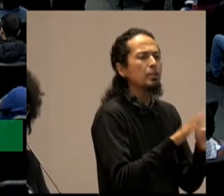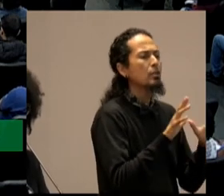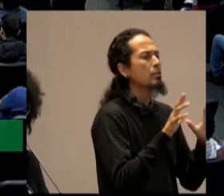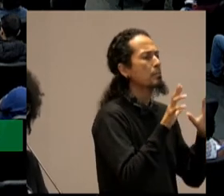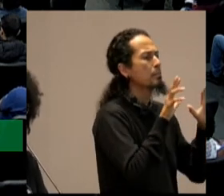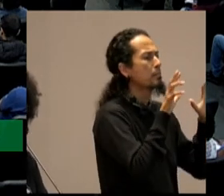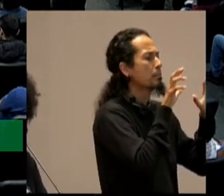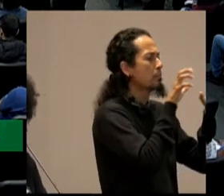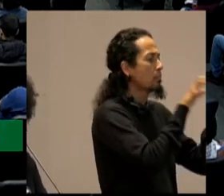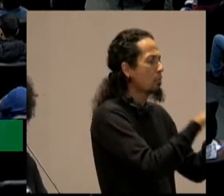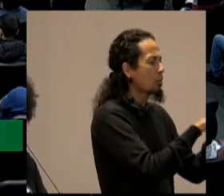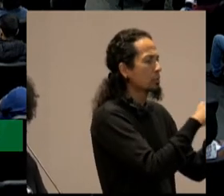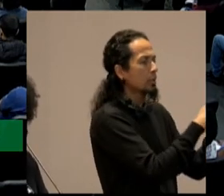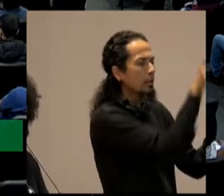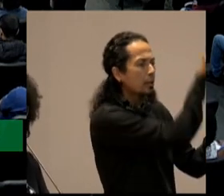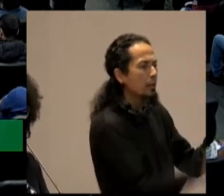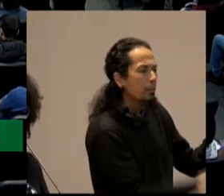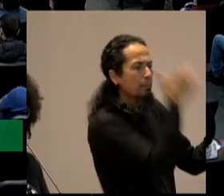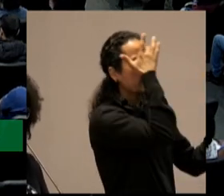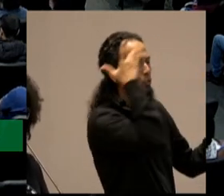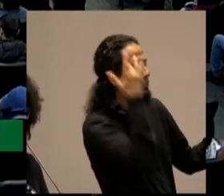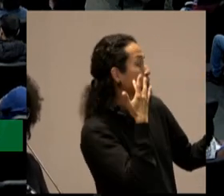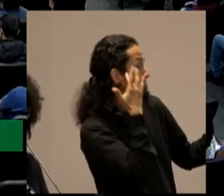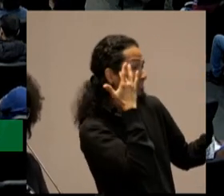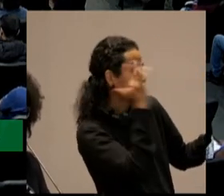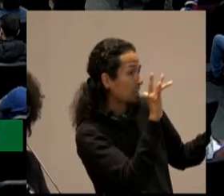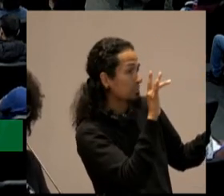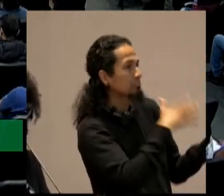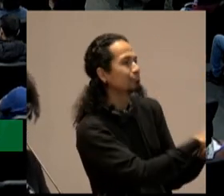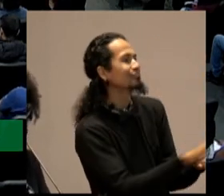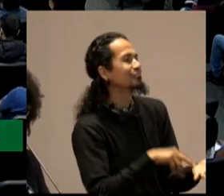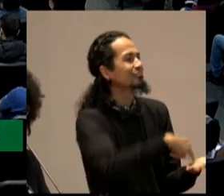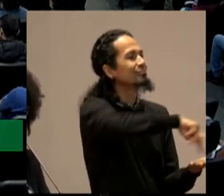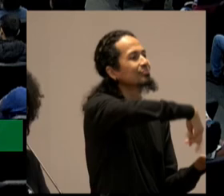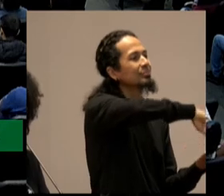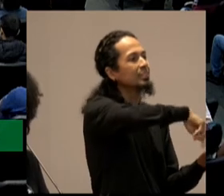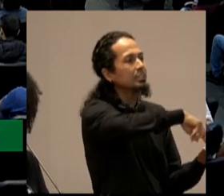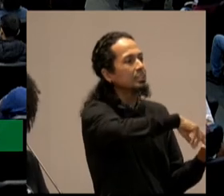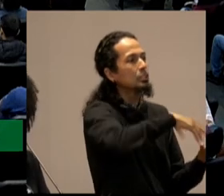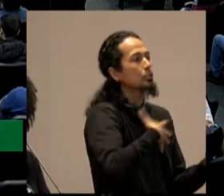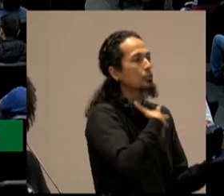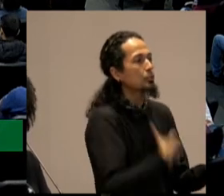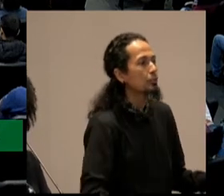aquele que não sabe sambar. Os filhos abandonados da pátria que os pariu.